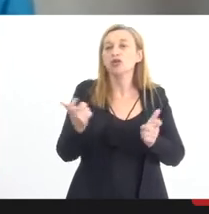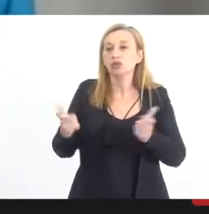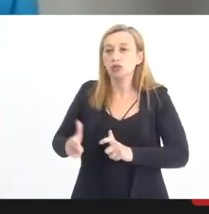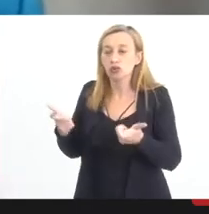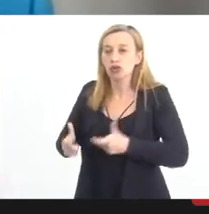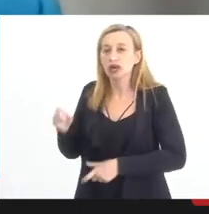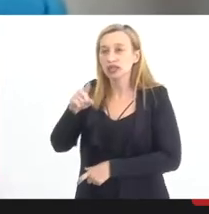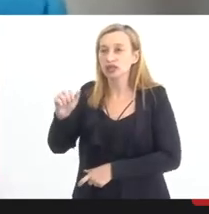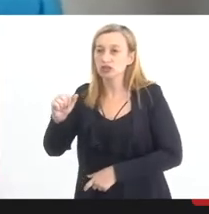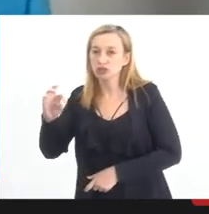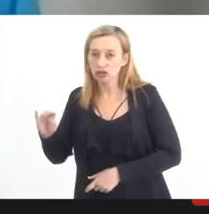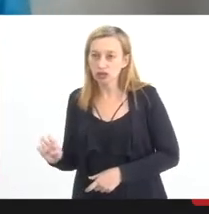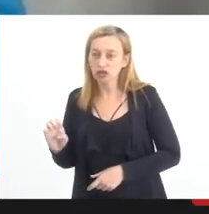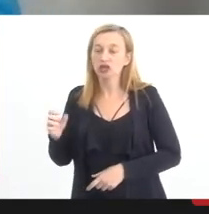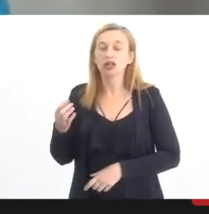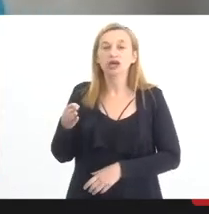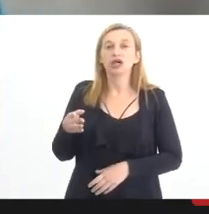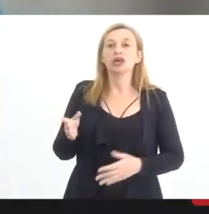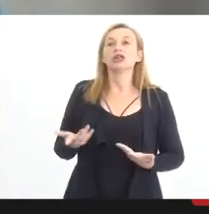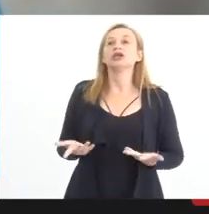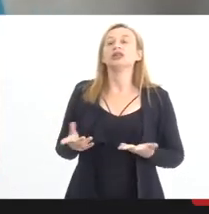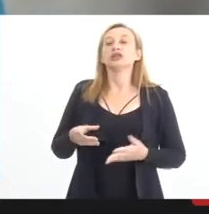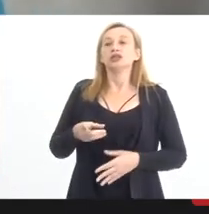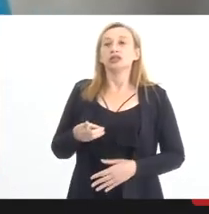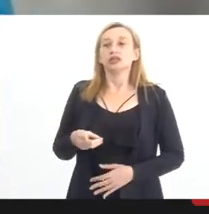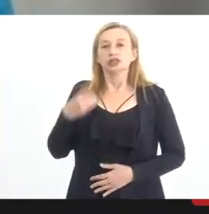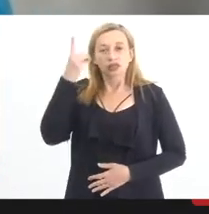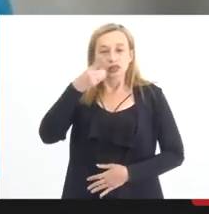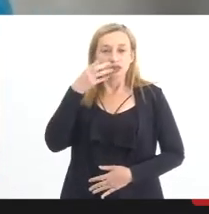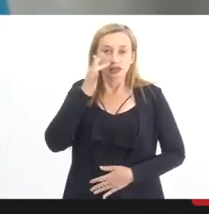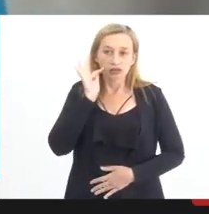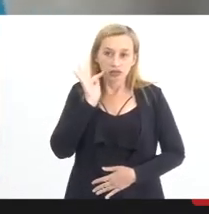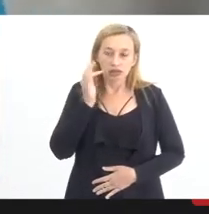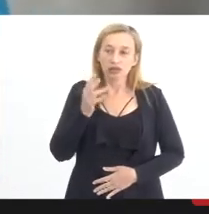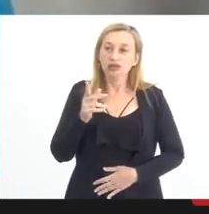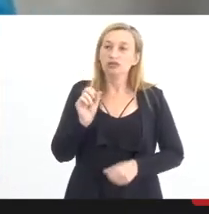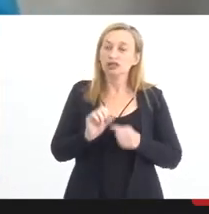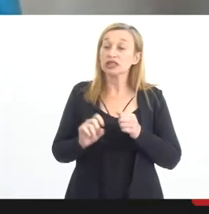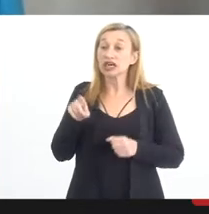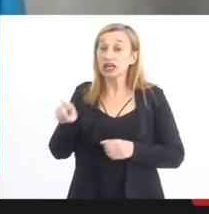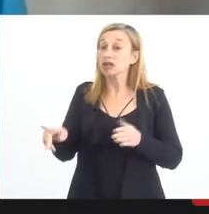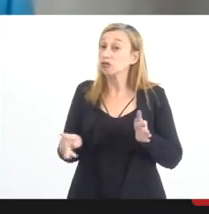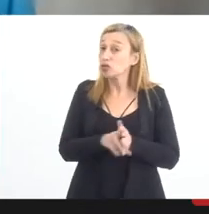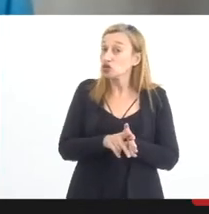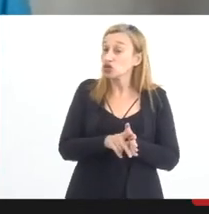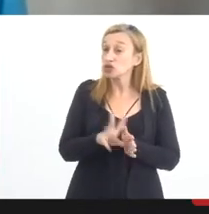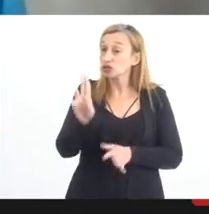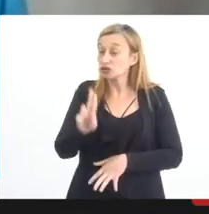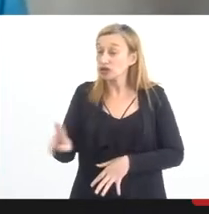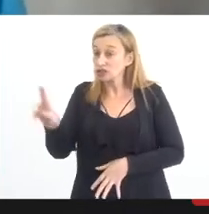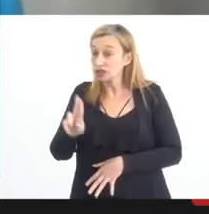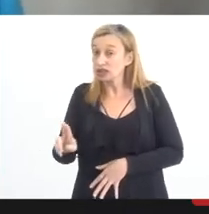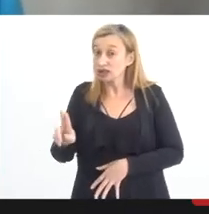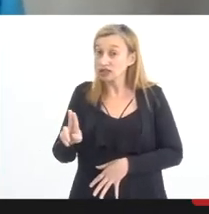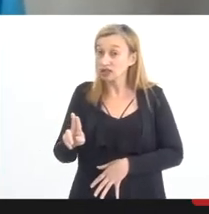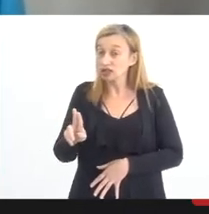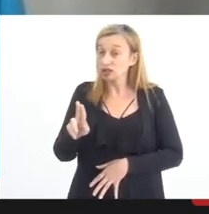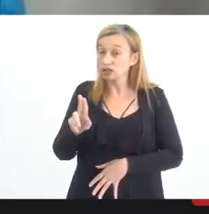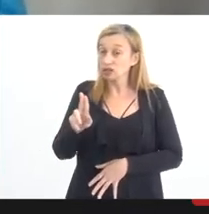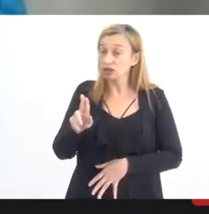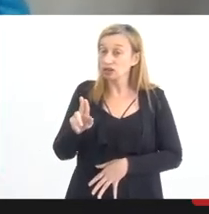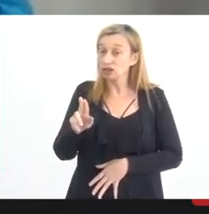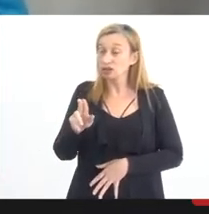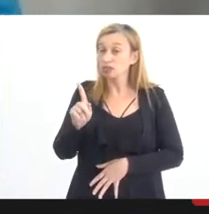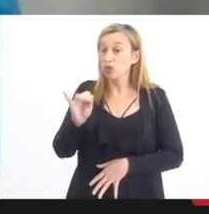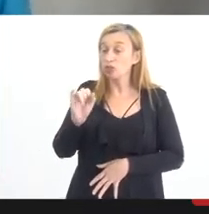e, finalmente, deputado Flávio Serafini, fazendo com que aquele projeto de universidade popular que todos